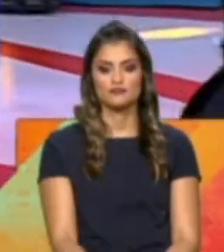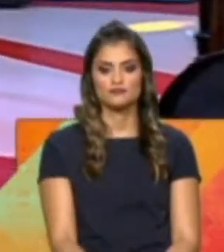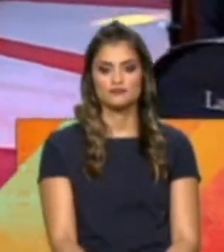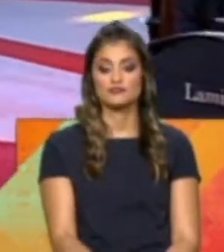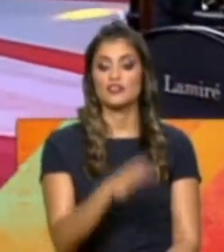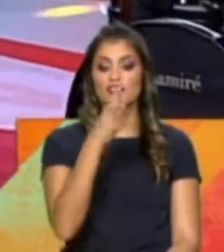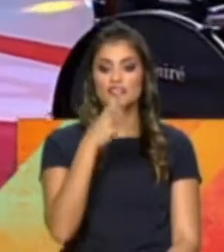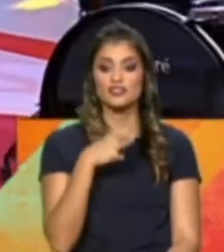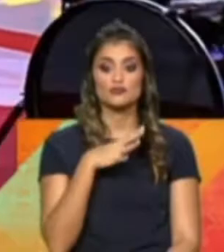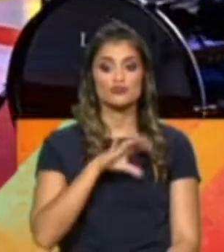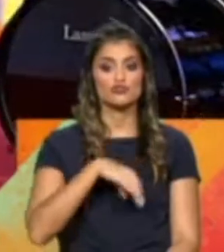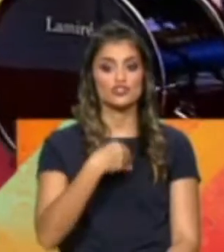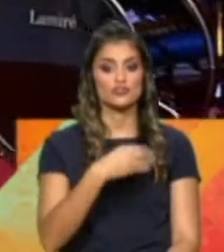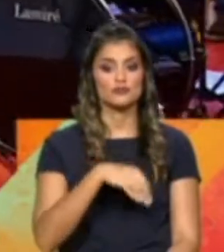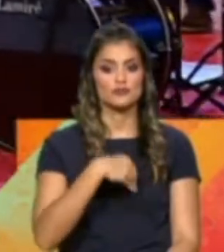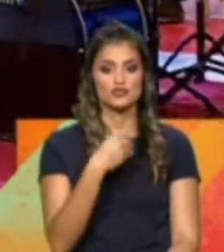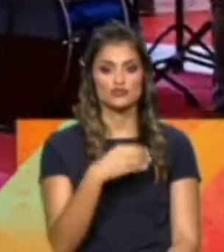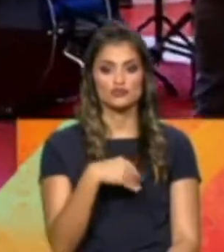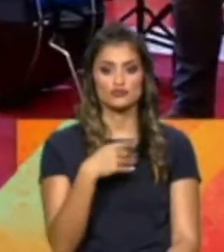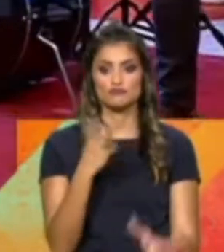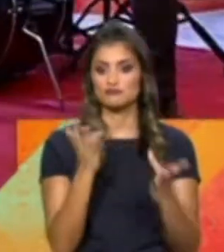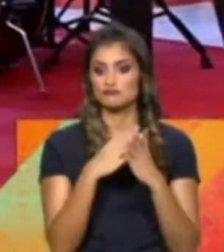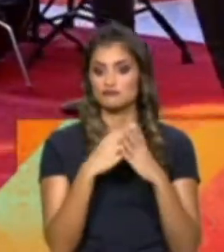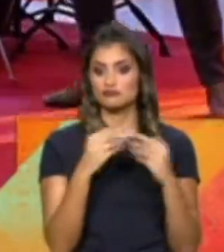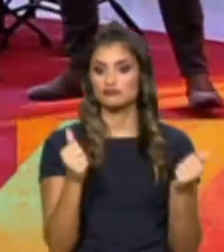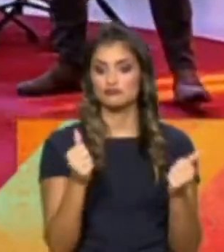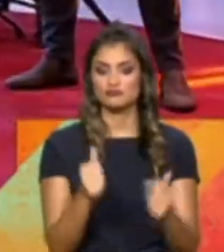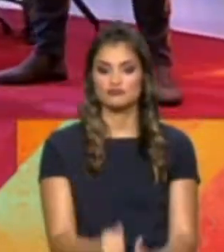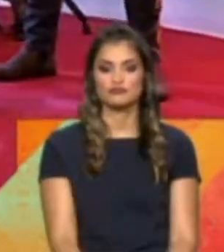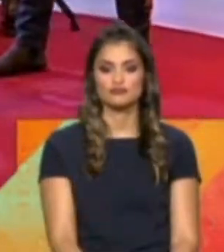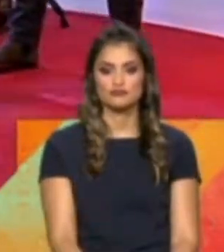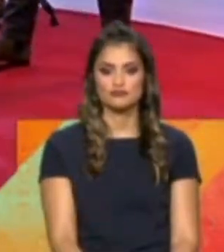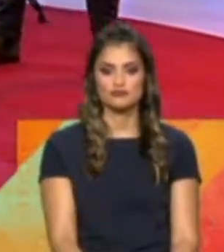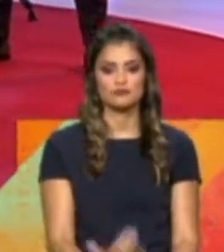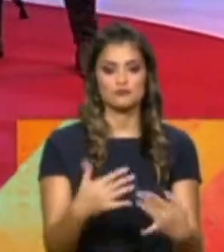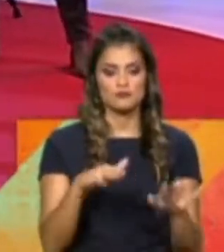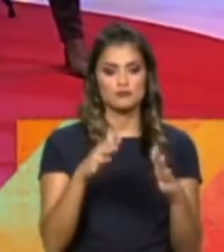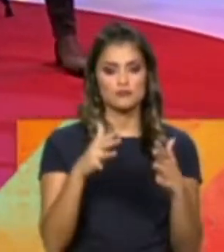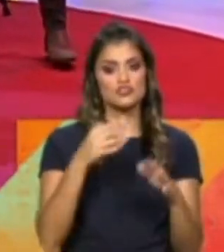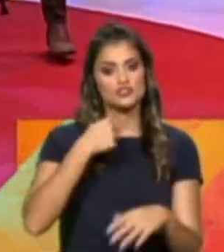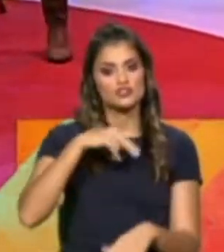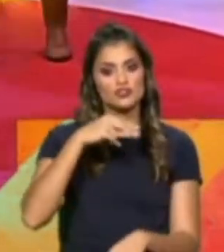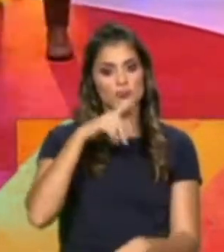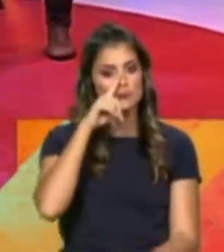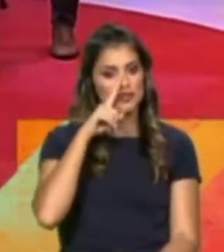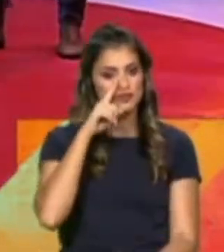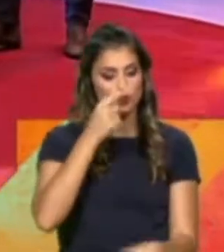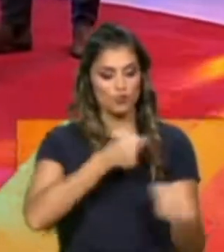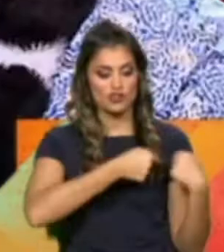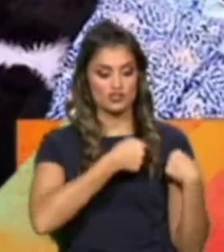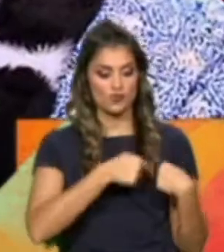Diz que os sentimentos se apagaram, mas mente ao seu coração.